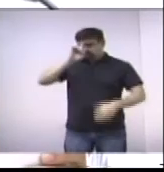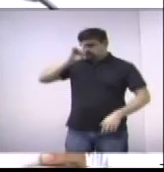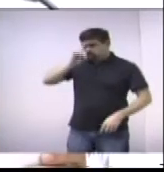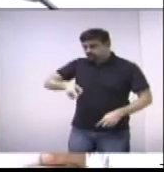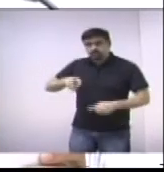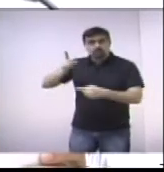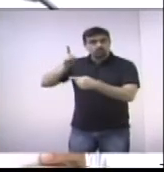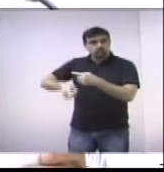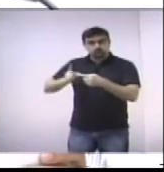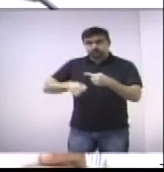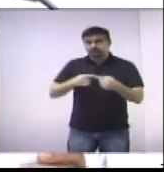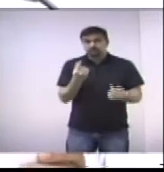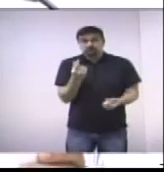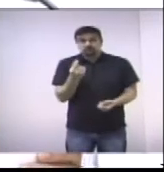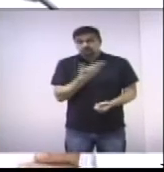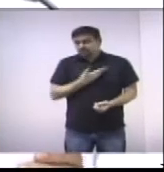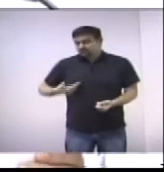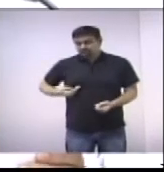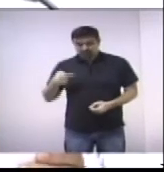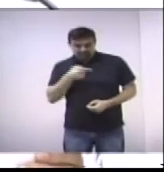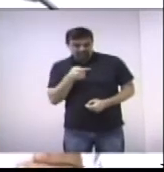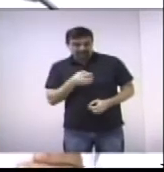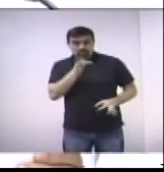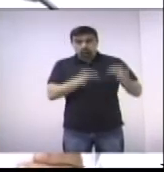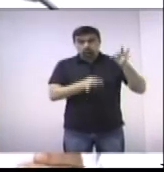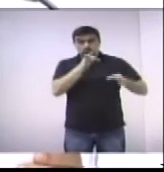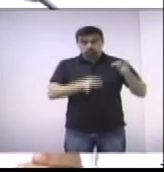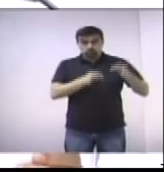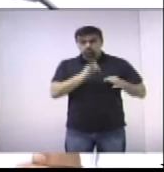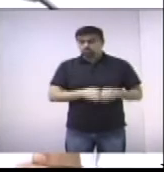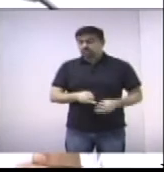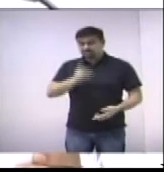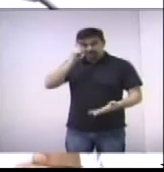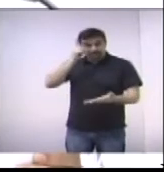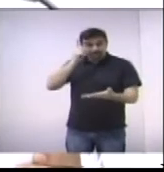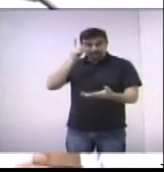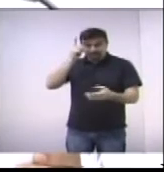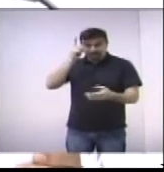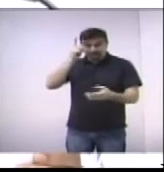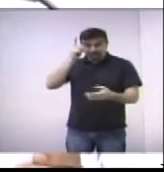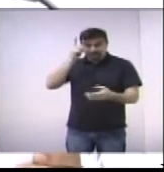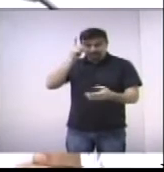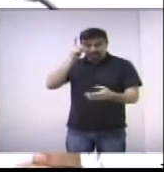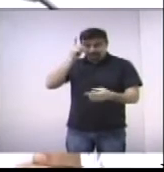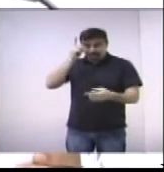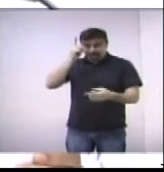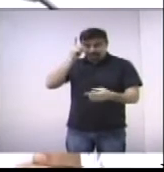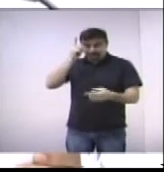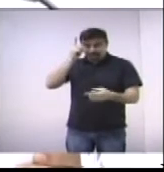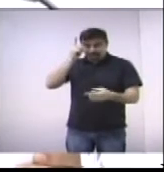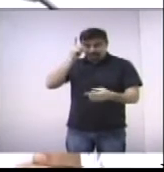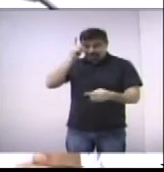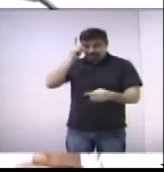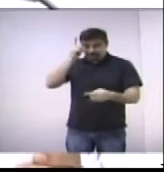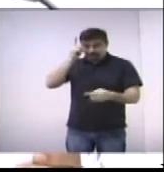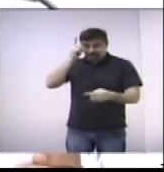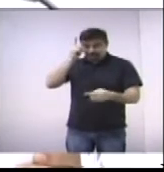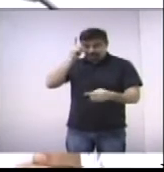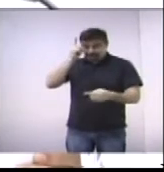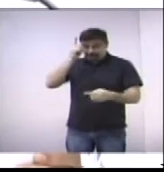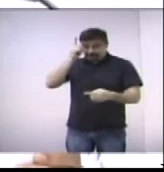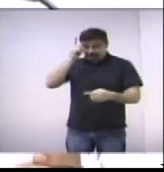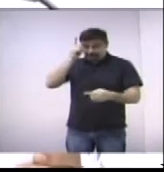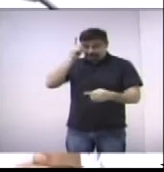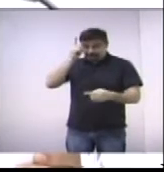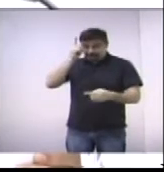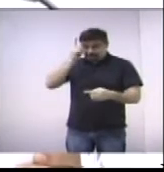problemas na prestação de contas das escolas, o município está impedido de repassar subvenção para as mesmas. Nossa vontade era que as